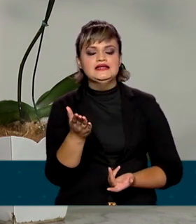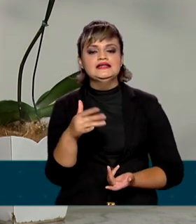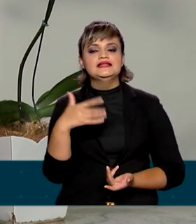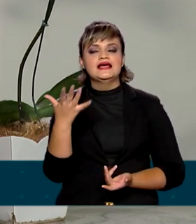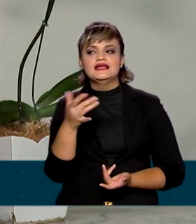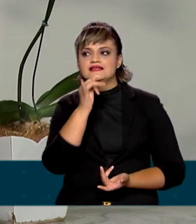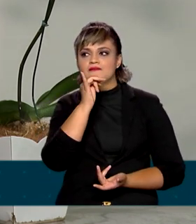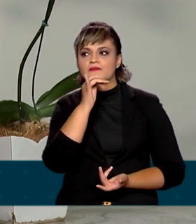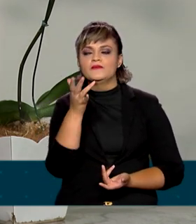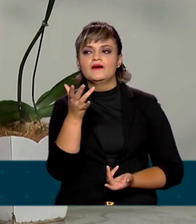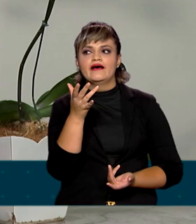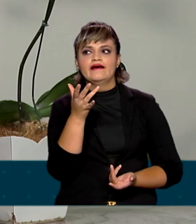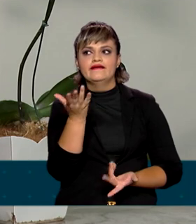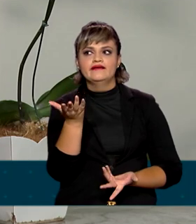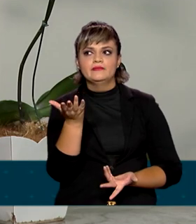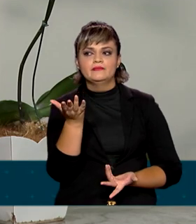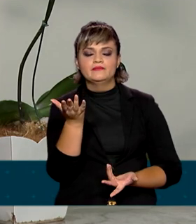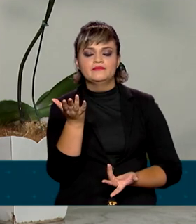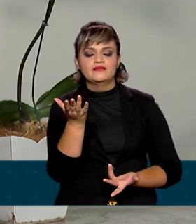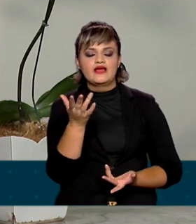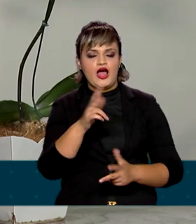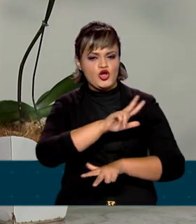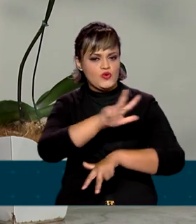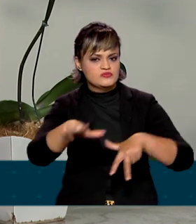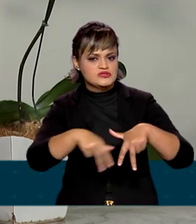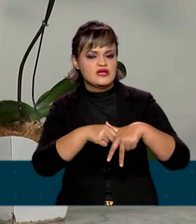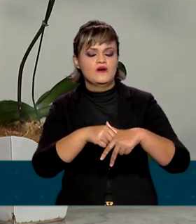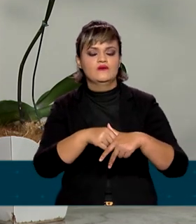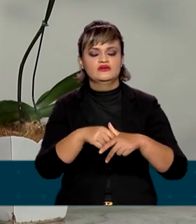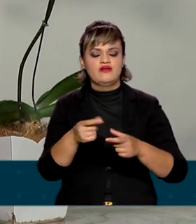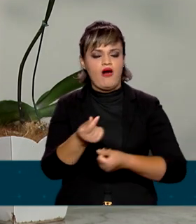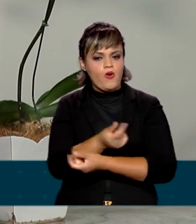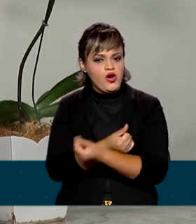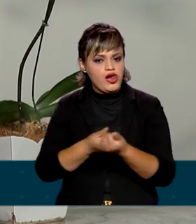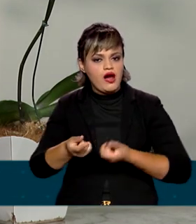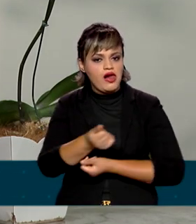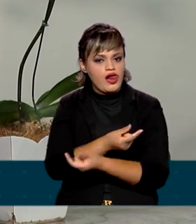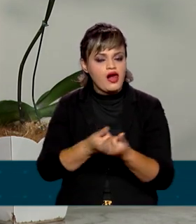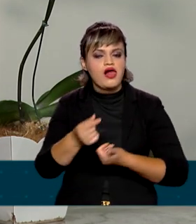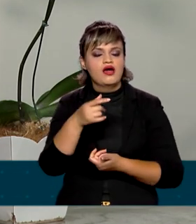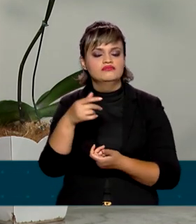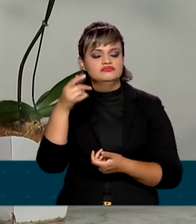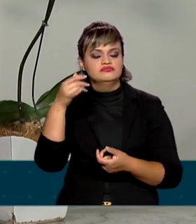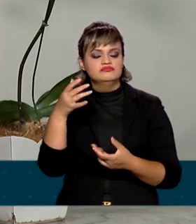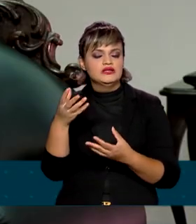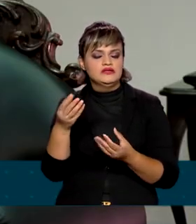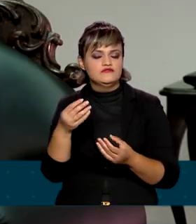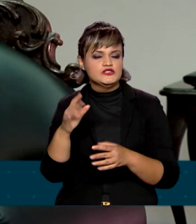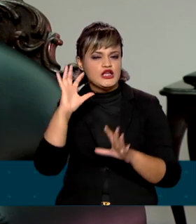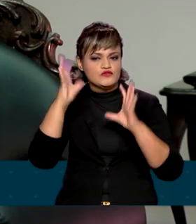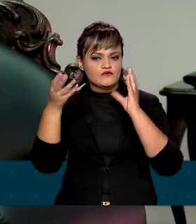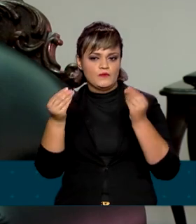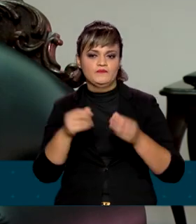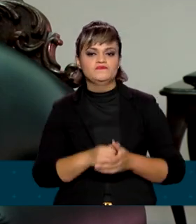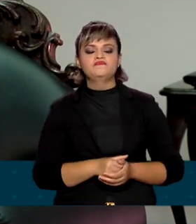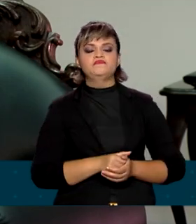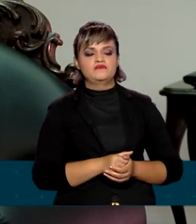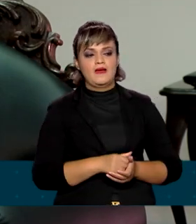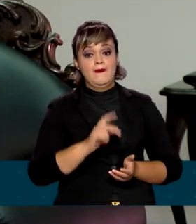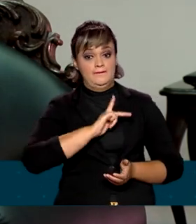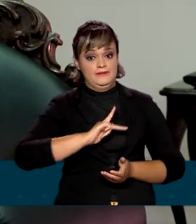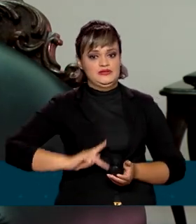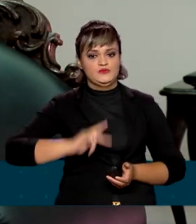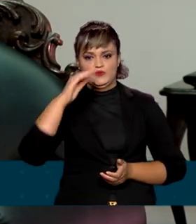uma delas o combate à corrupção e à lavagem de dinheiro que ele foi explicasse um pouquinho sobre isso pra gente eu acho que o presidente bolsonaro